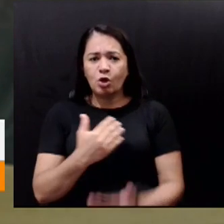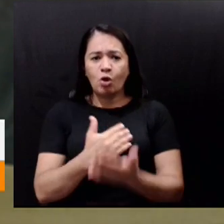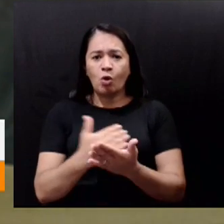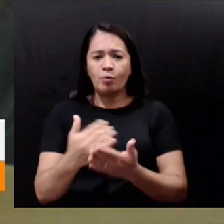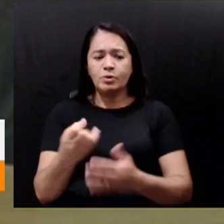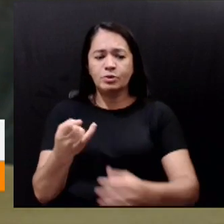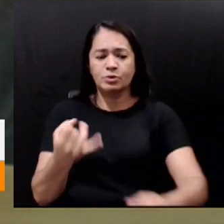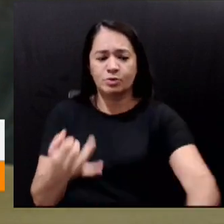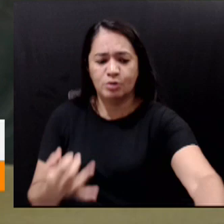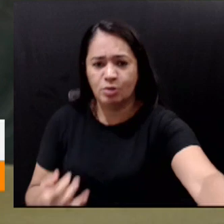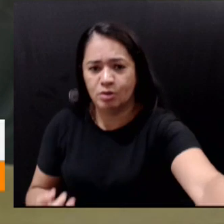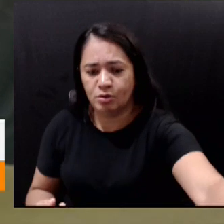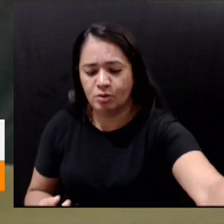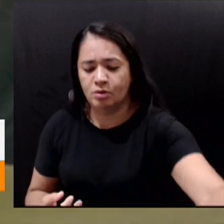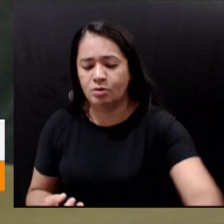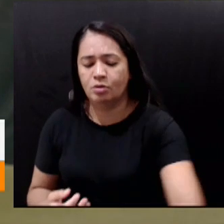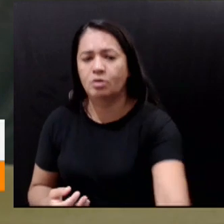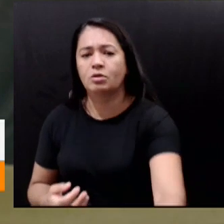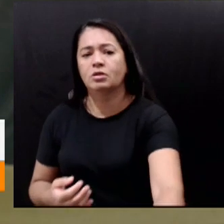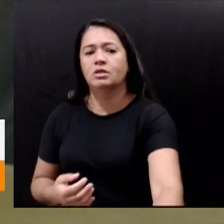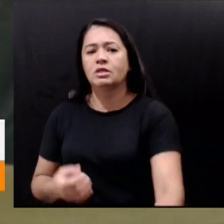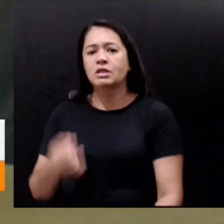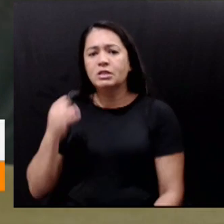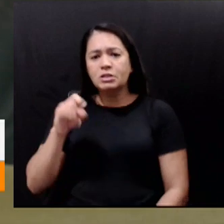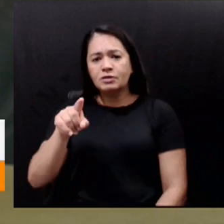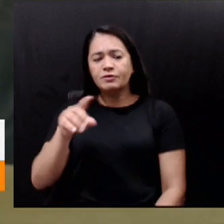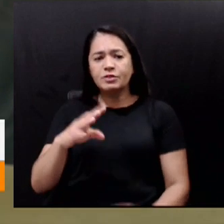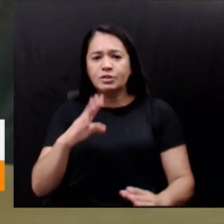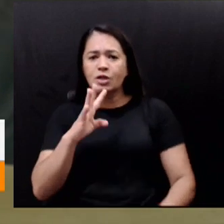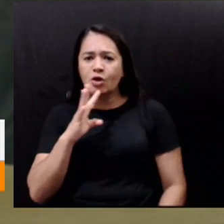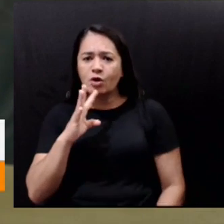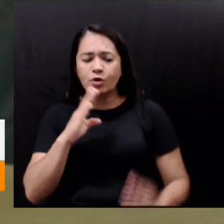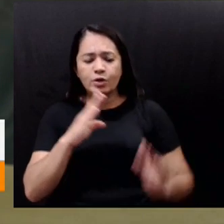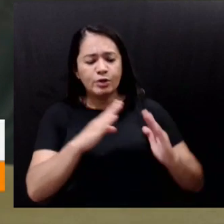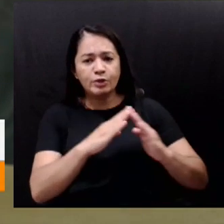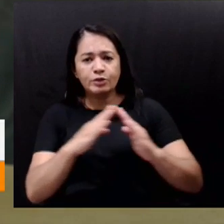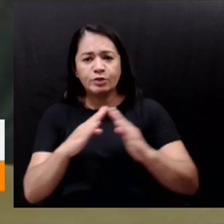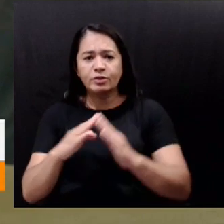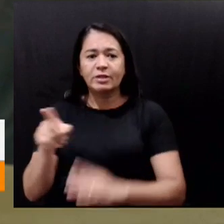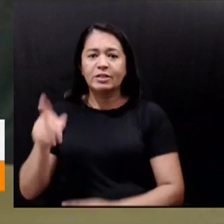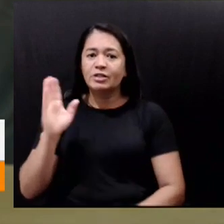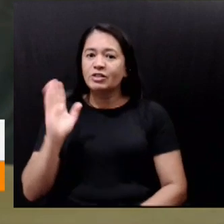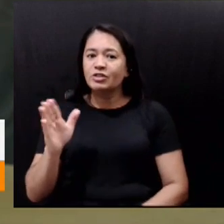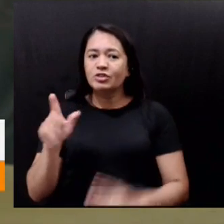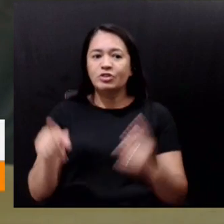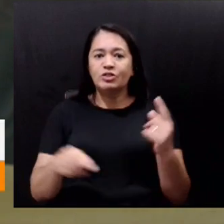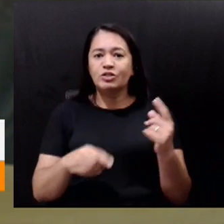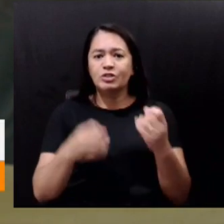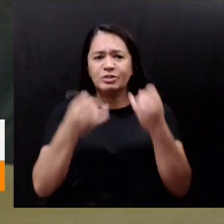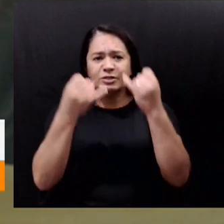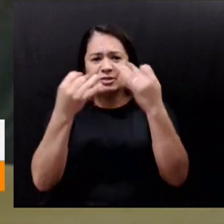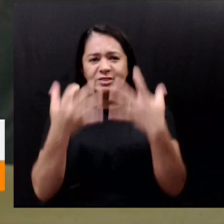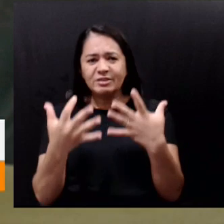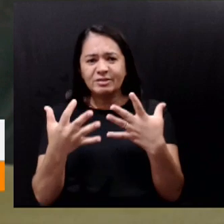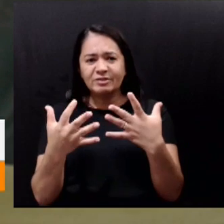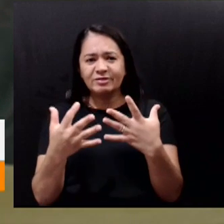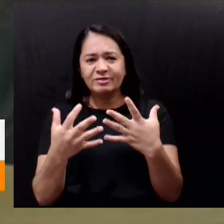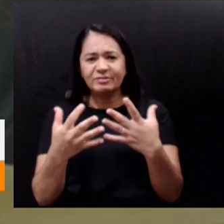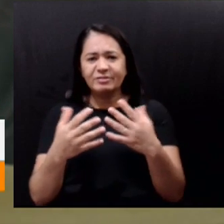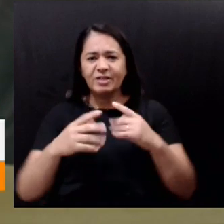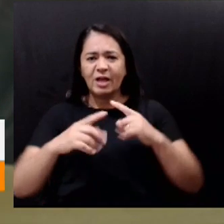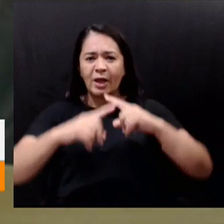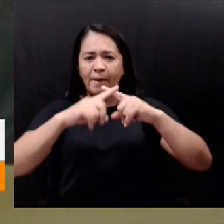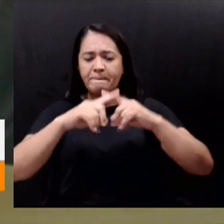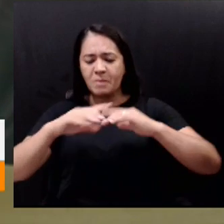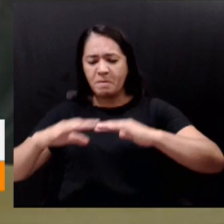da questão se você conhece o seu vizinho, o Fagner já pontuou a questão da competitividade, né?